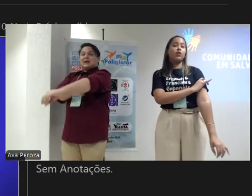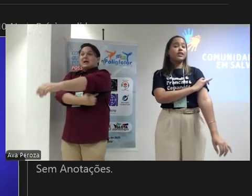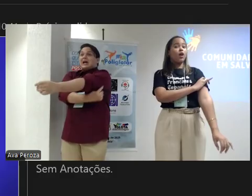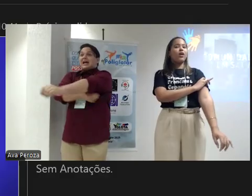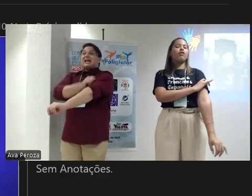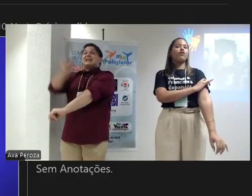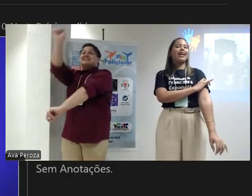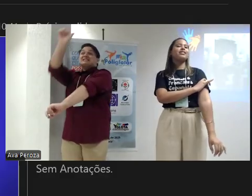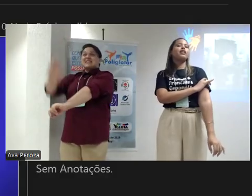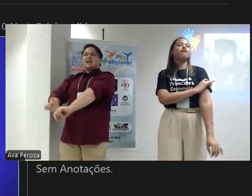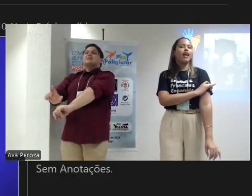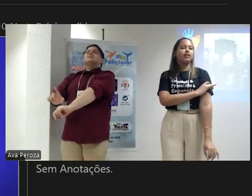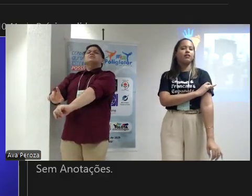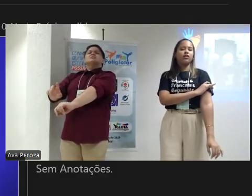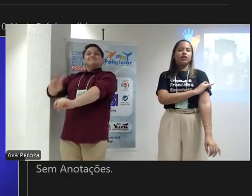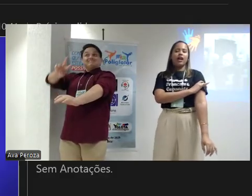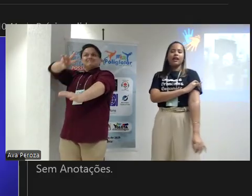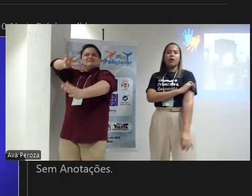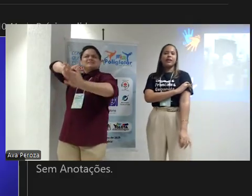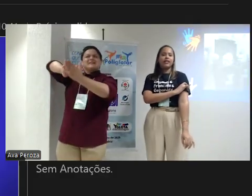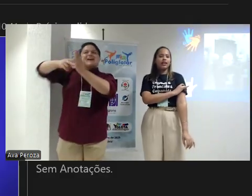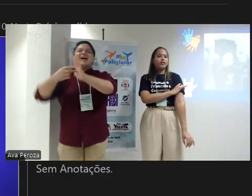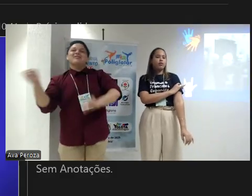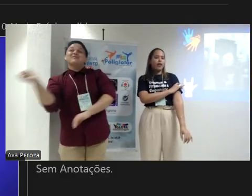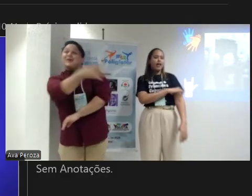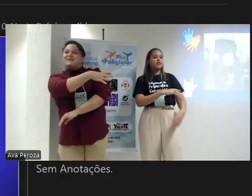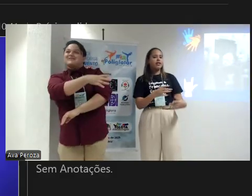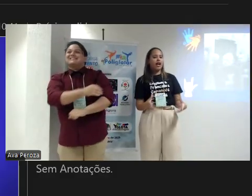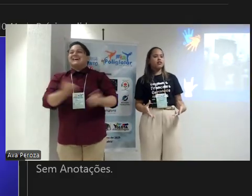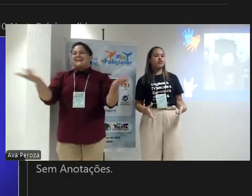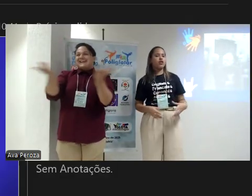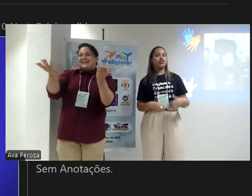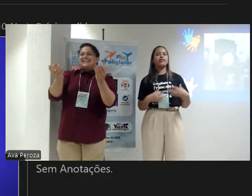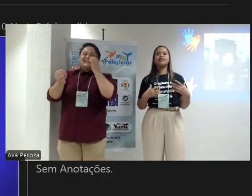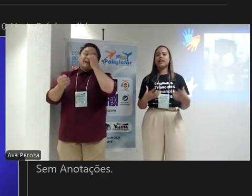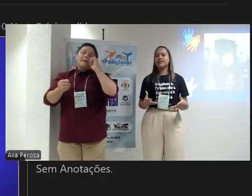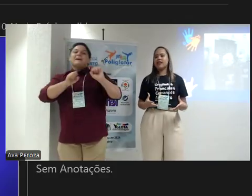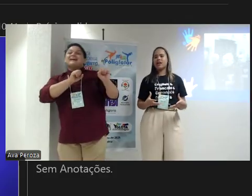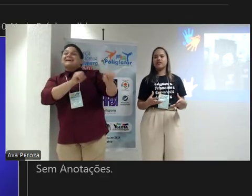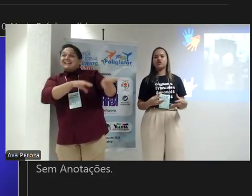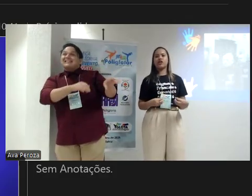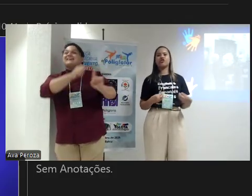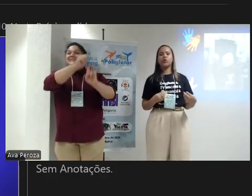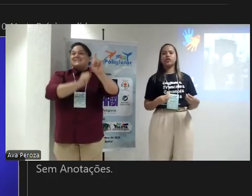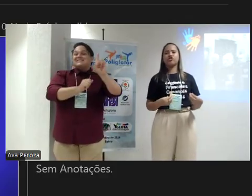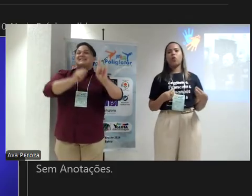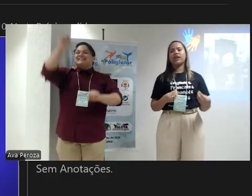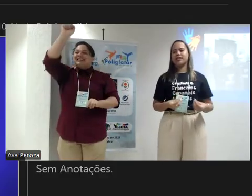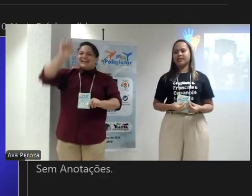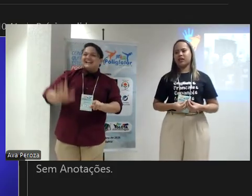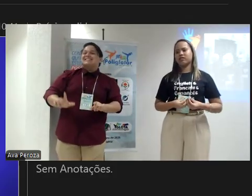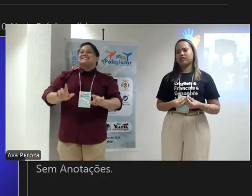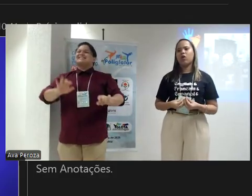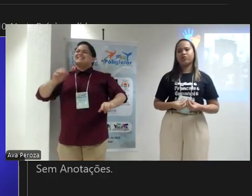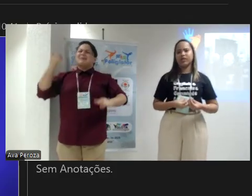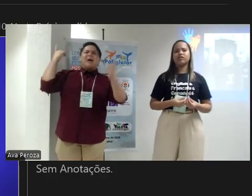Então, essa cor azul ela foi ressignificada. Então, aprender Libras também é respeitar essa história de resistência, essa história de luta, de